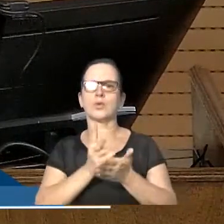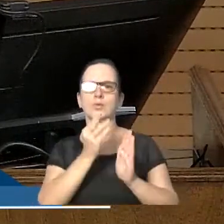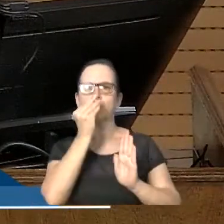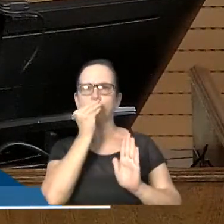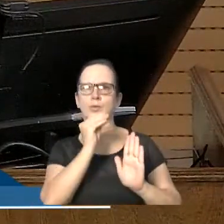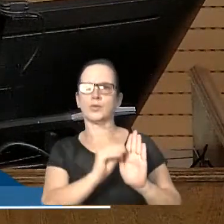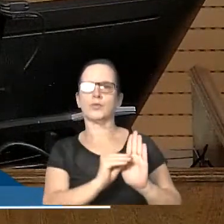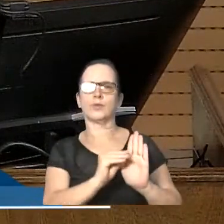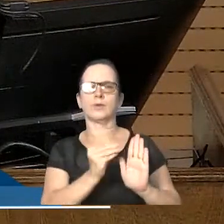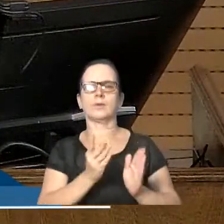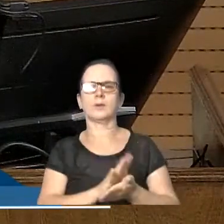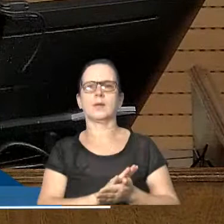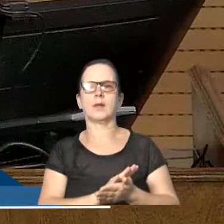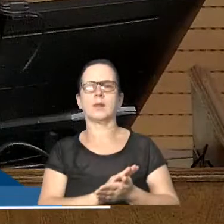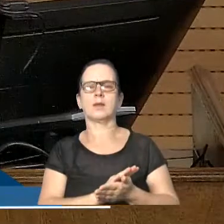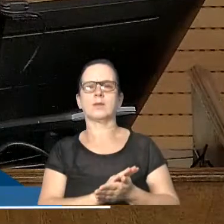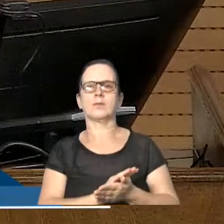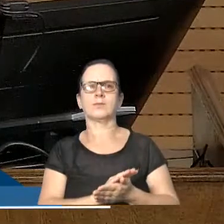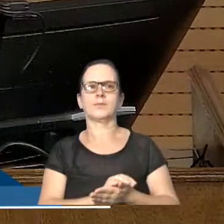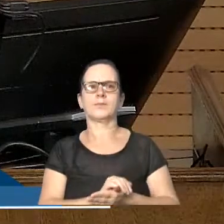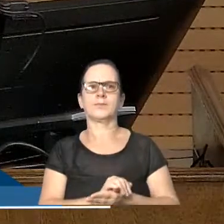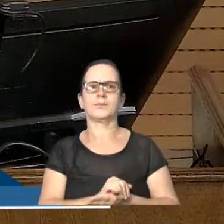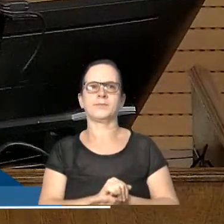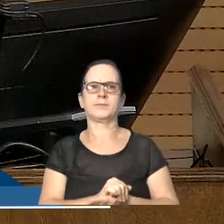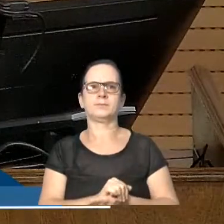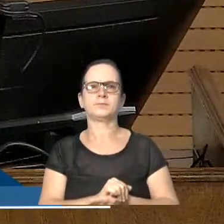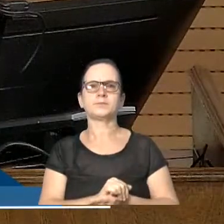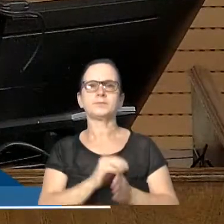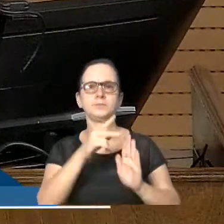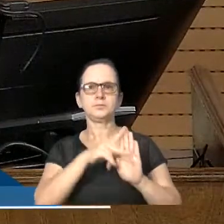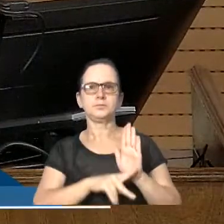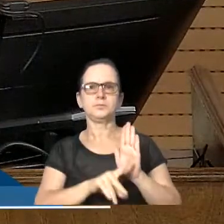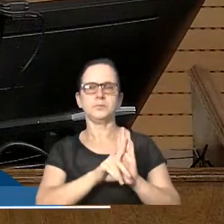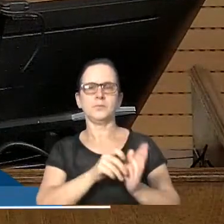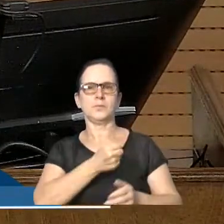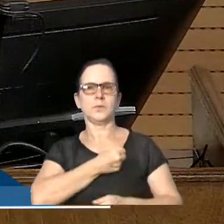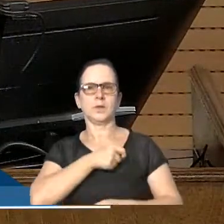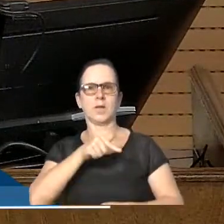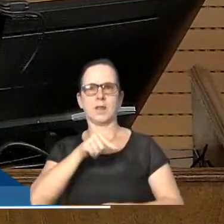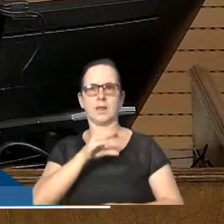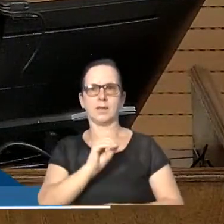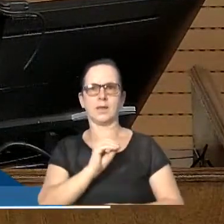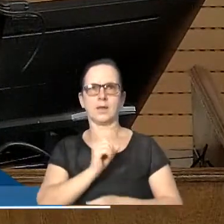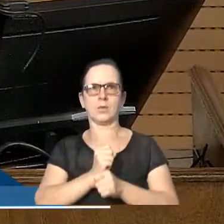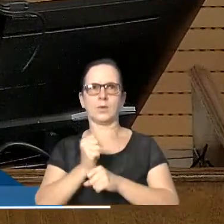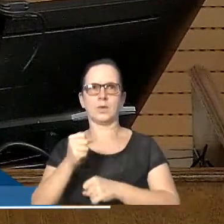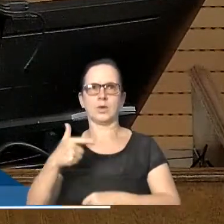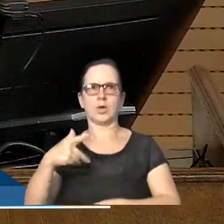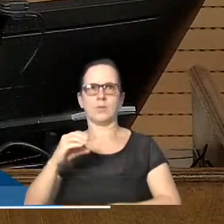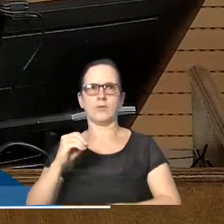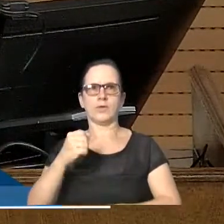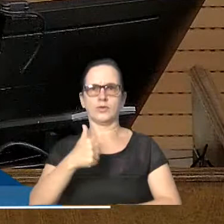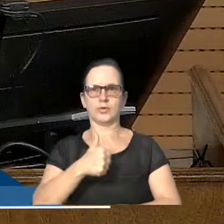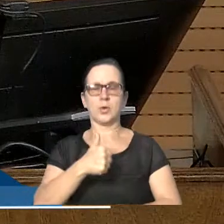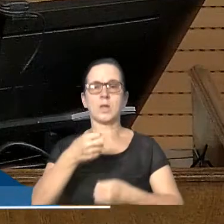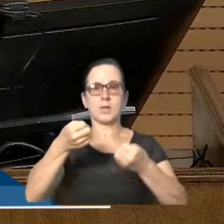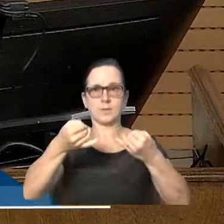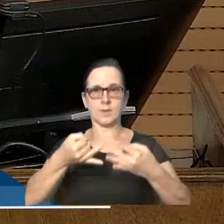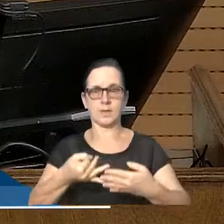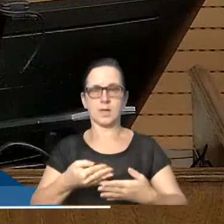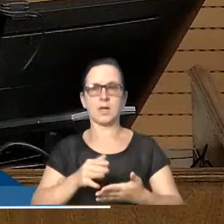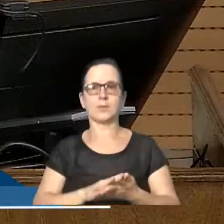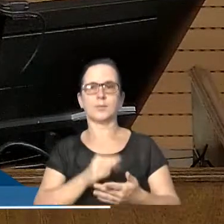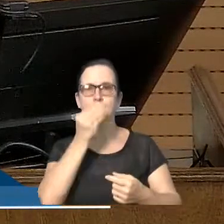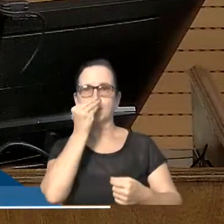rejeição do veto parcial aposto pelo Executivo ao projeto de lei número 70/2021, esclarecendo que para